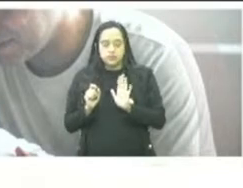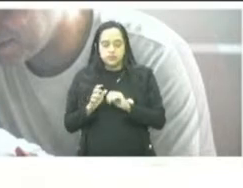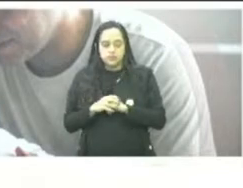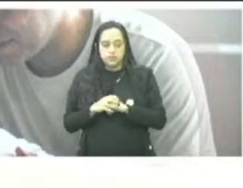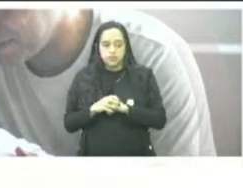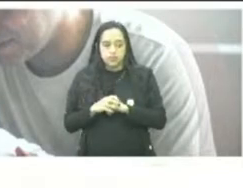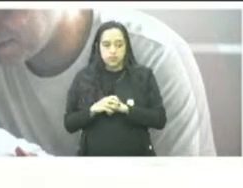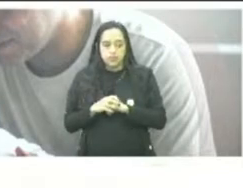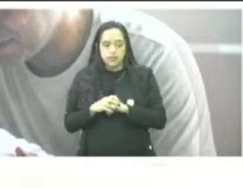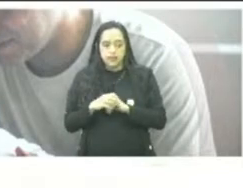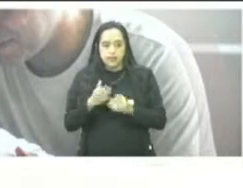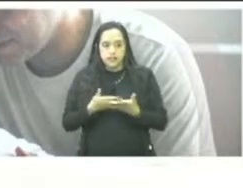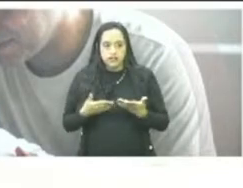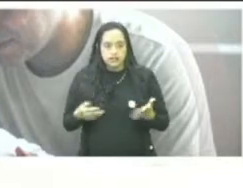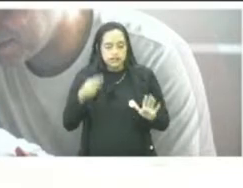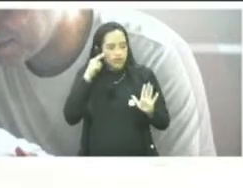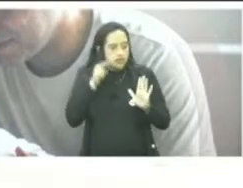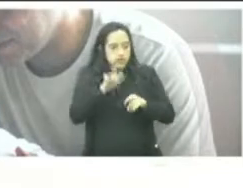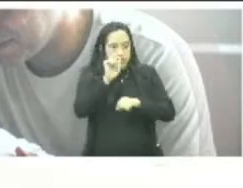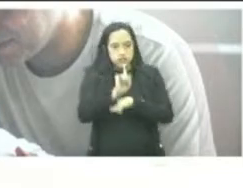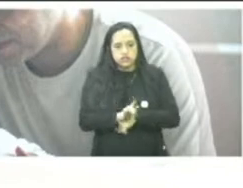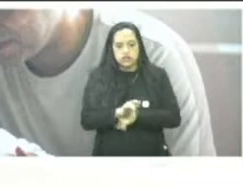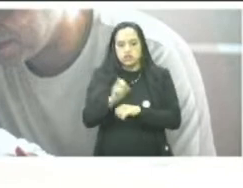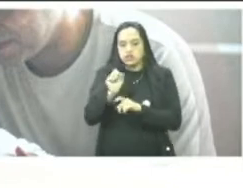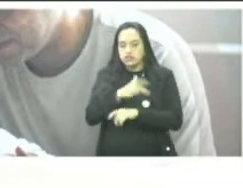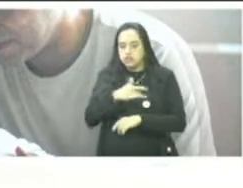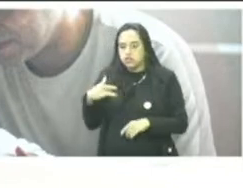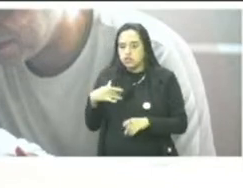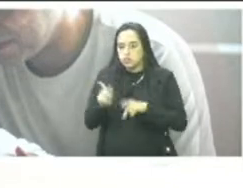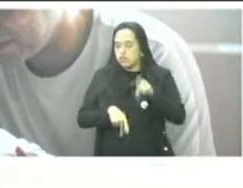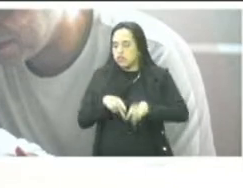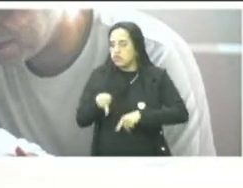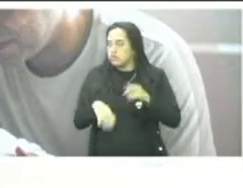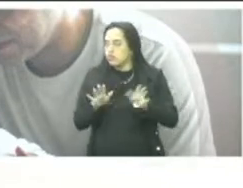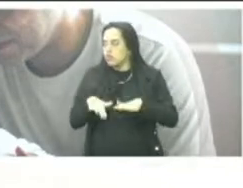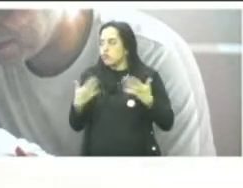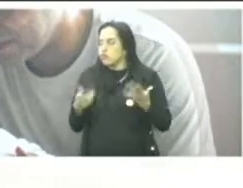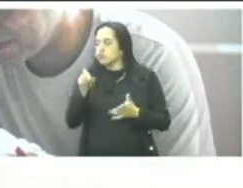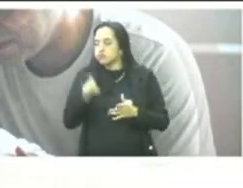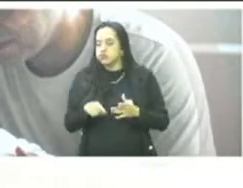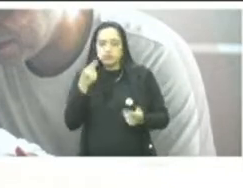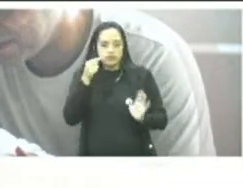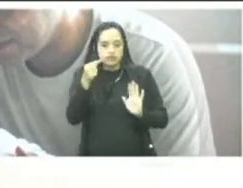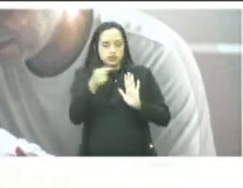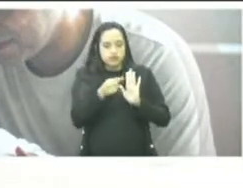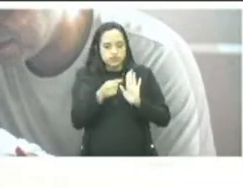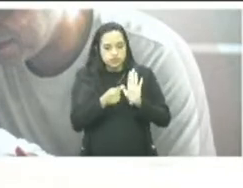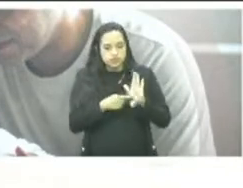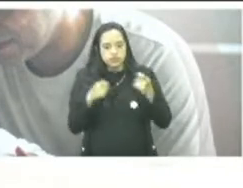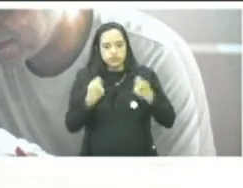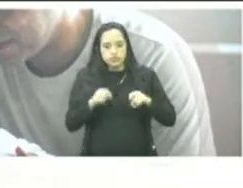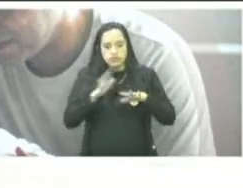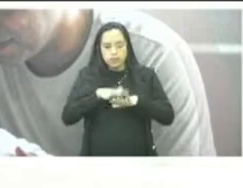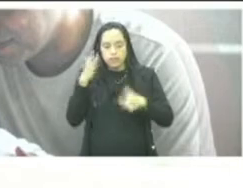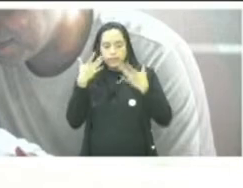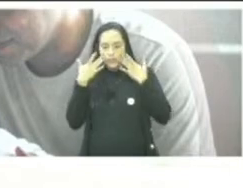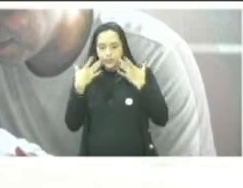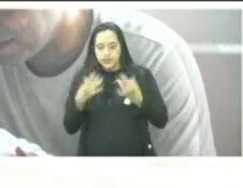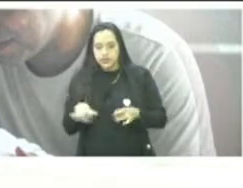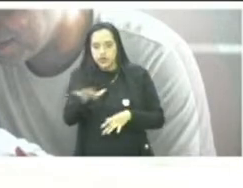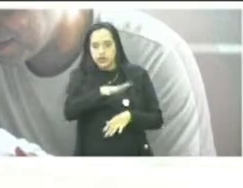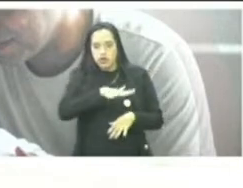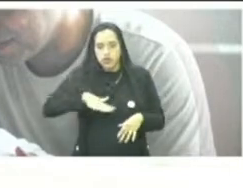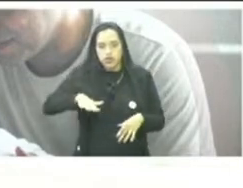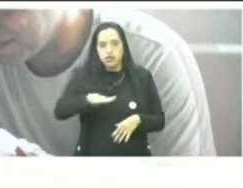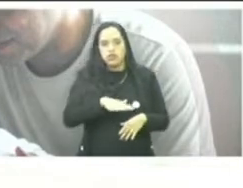dentro de uma lógica de gestão de saúde populacional, quais são os pontos que precisam de mais atenção no território,